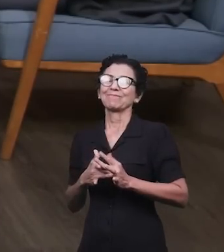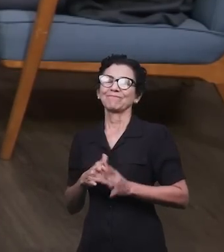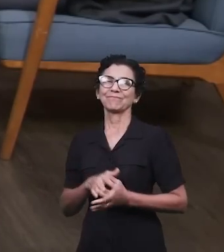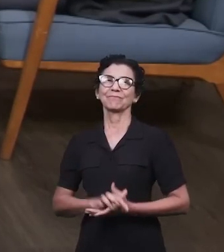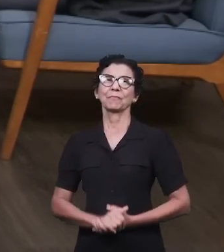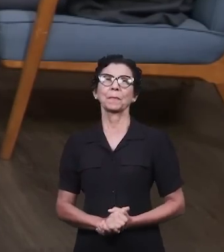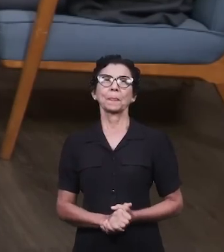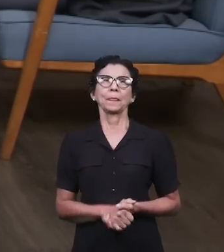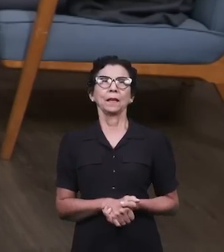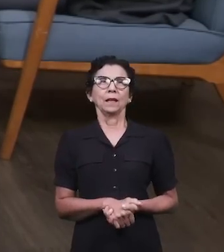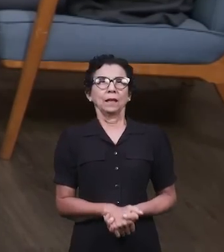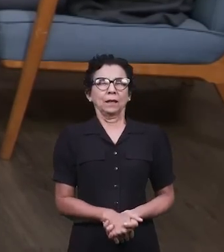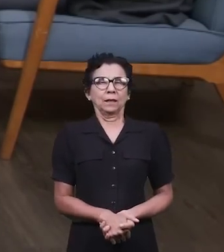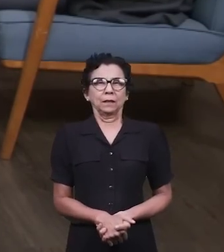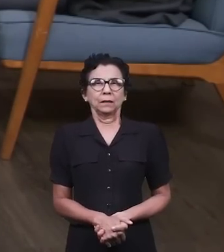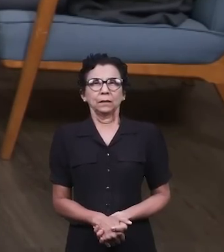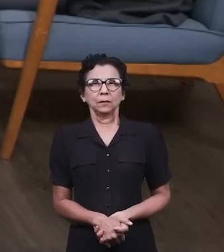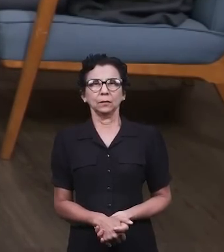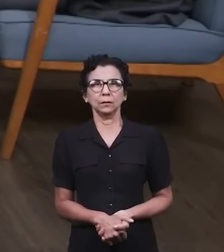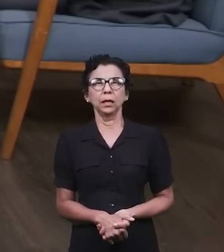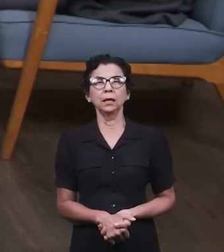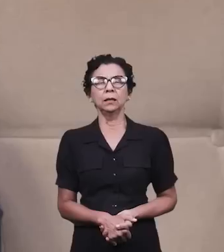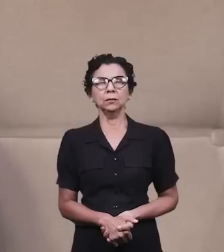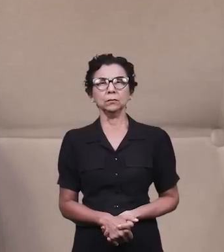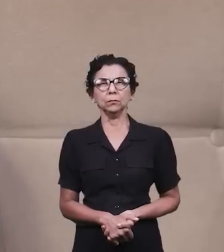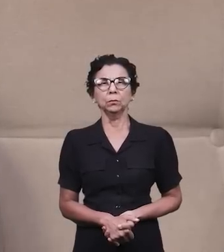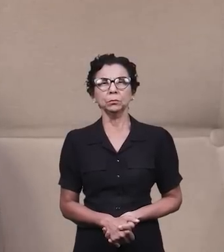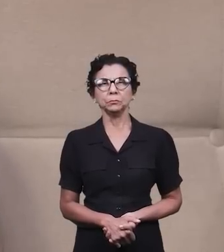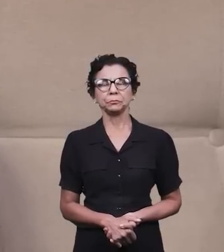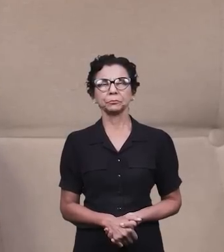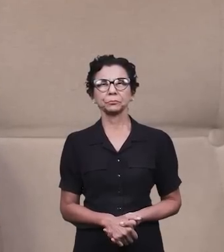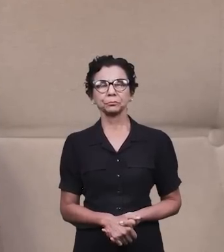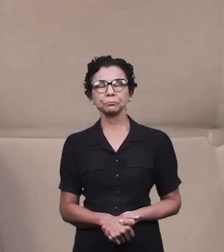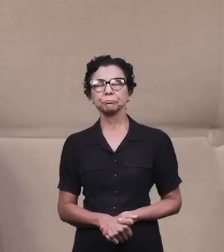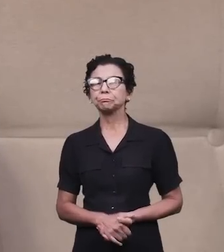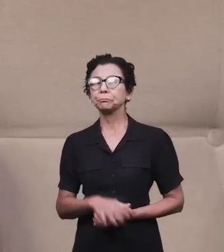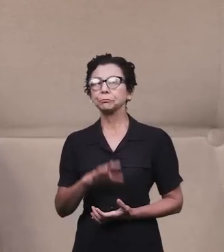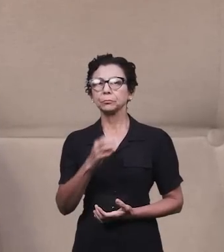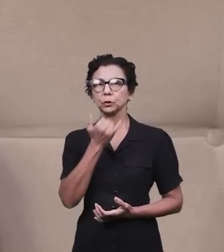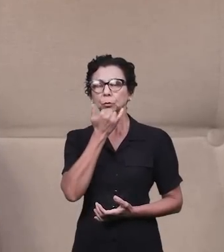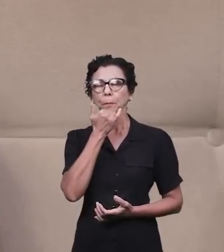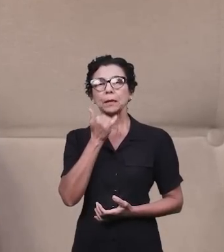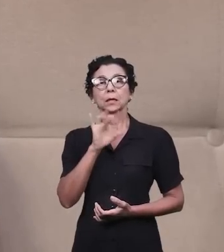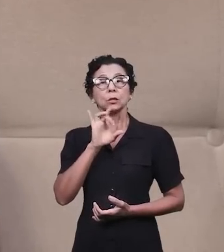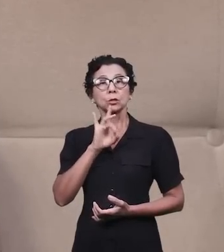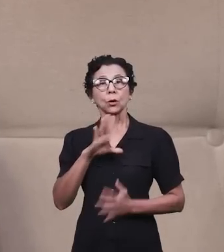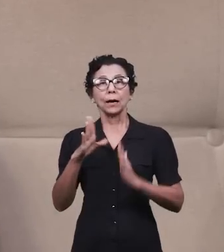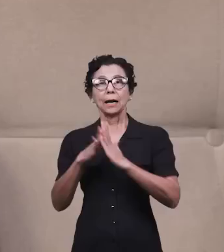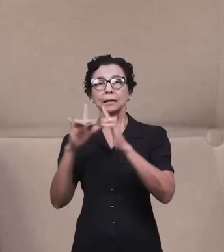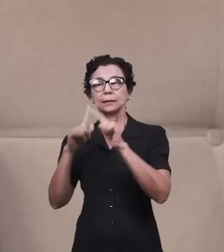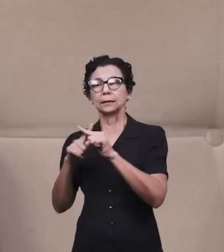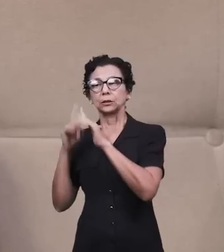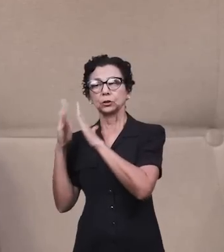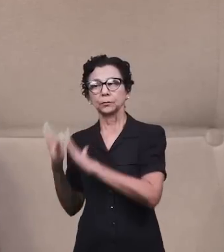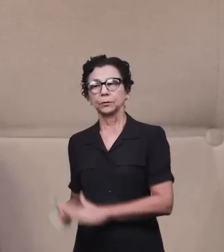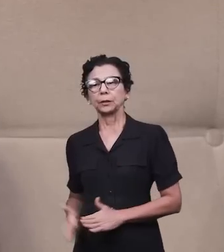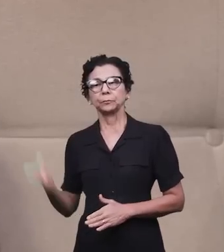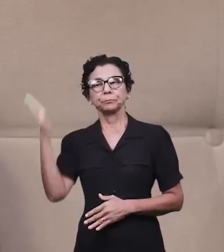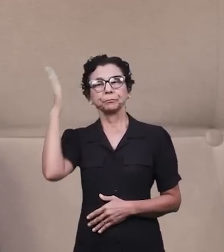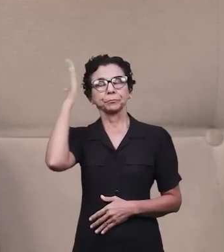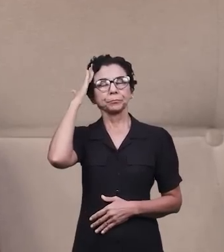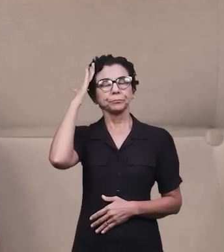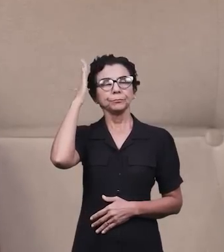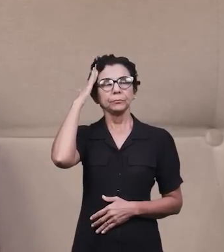Essa arma da igreja fiel, só ela é capaz de discernir entre o